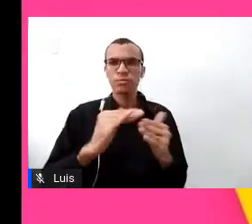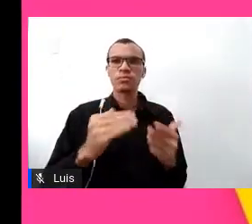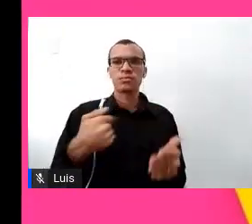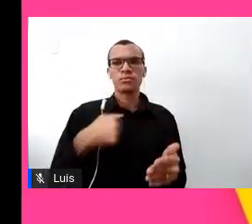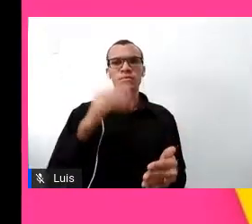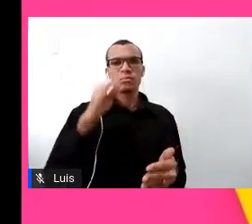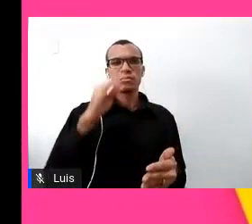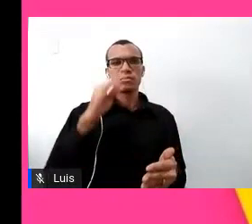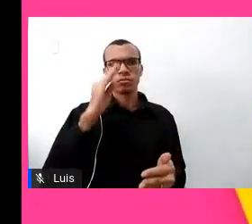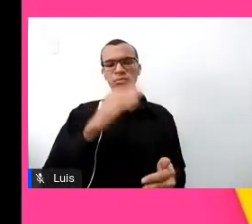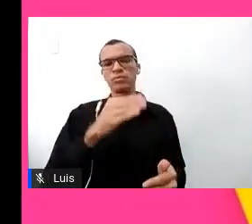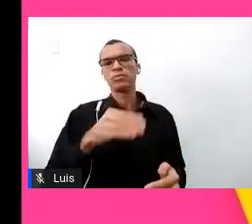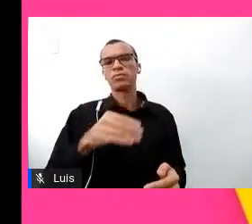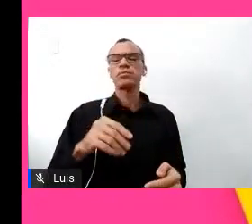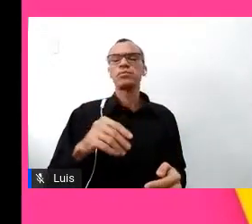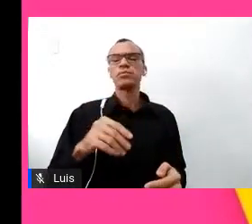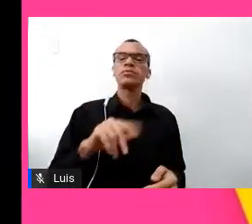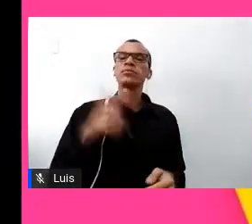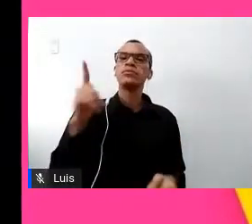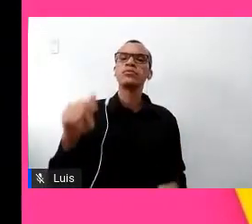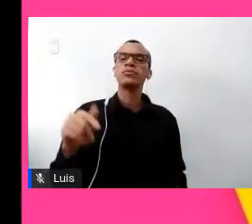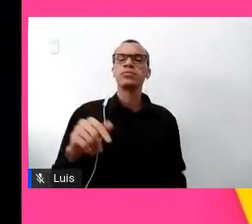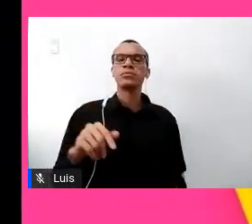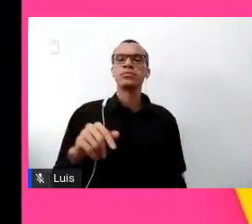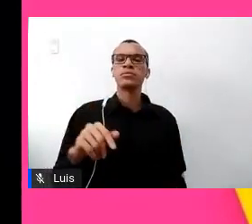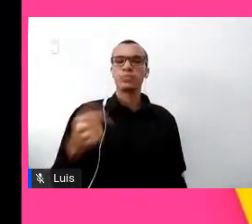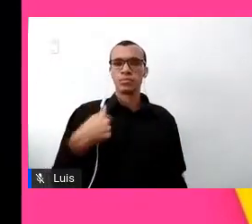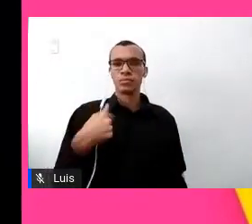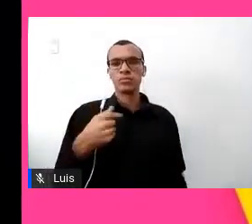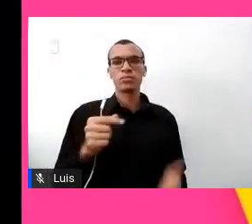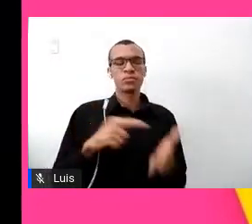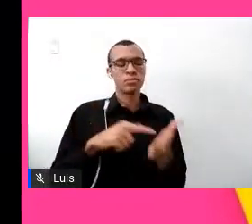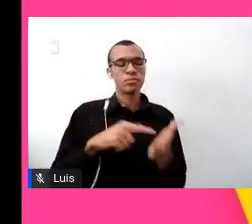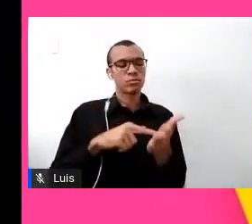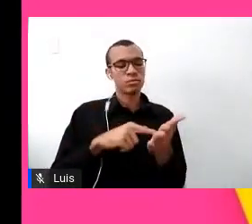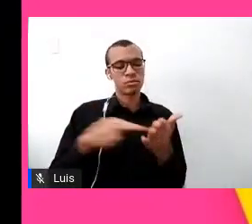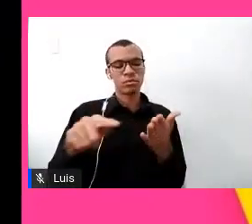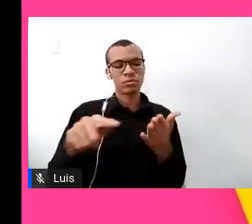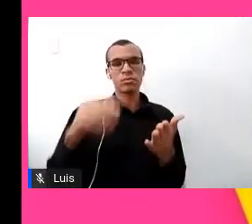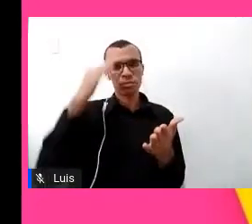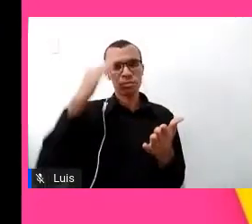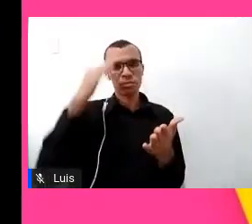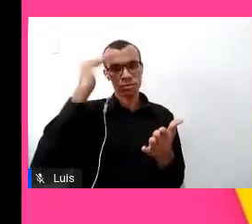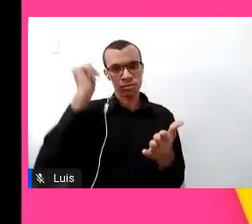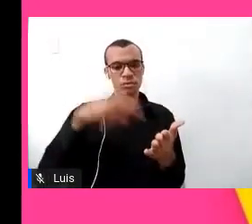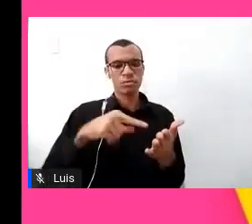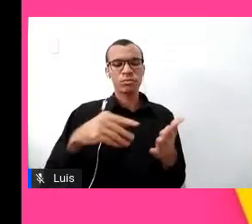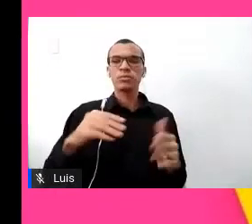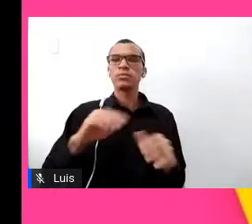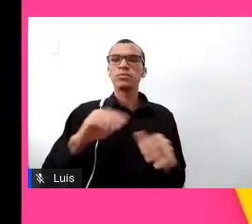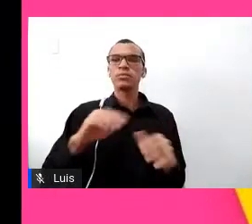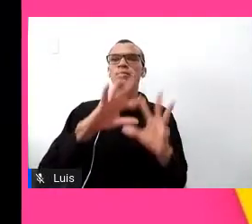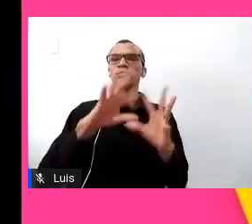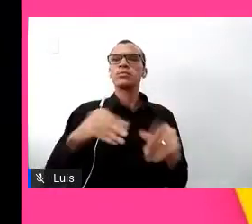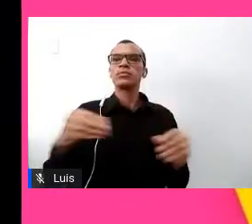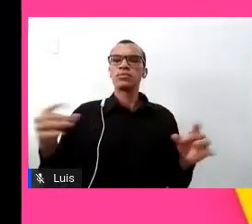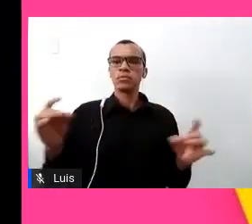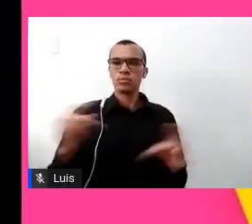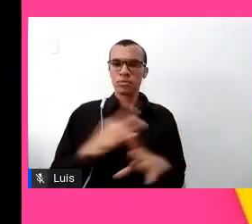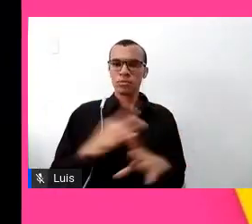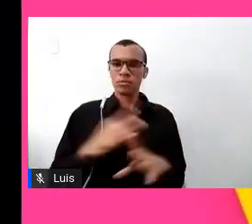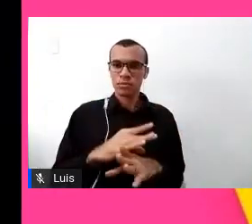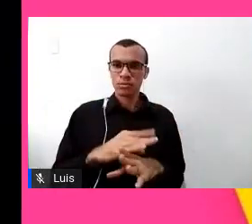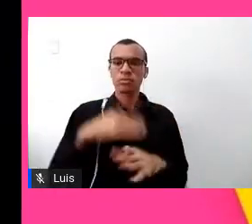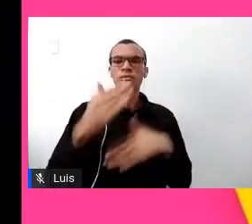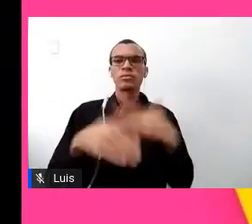Observações sobre a pepacura. Eu risquei, eu sei que aqui é onde acaba esse objeto. E depois ele cola na página de